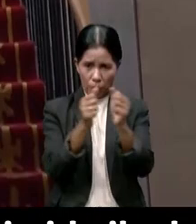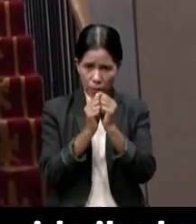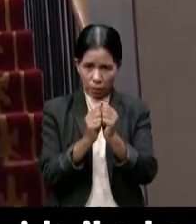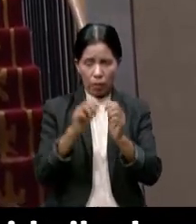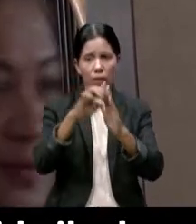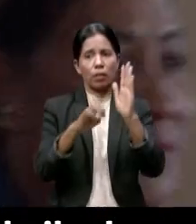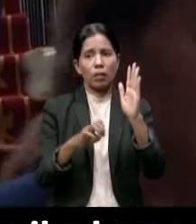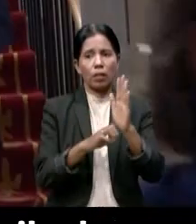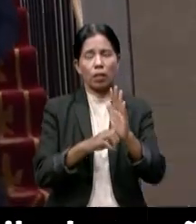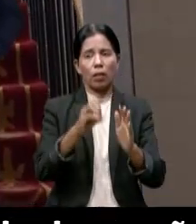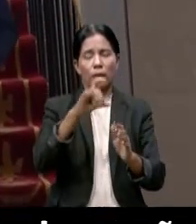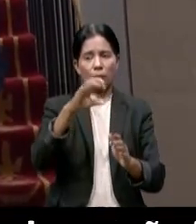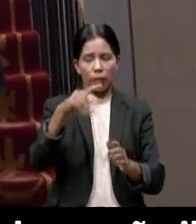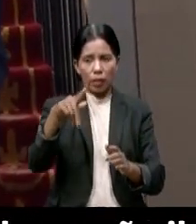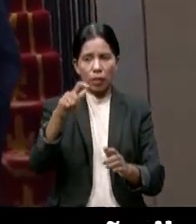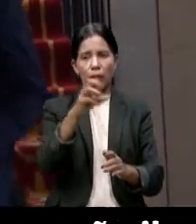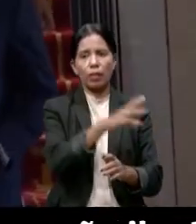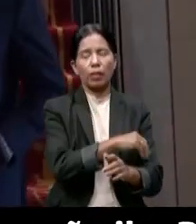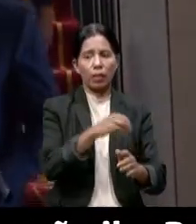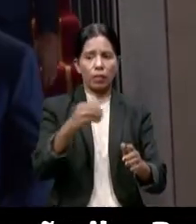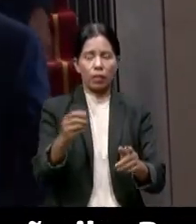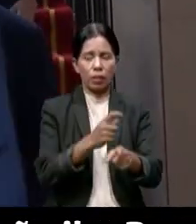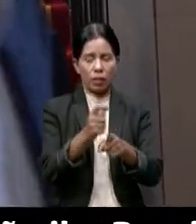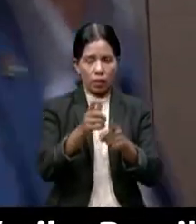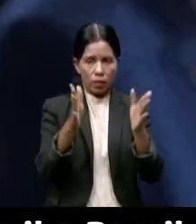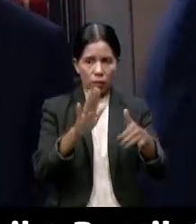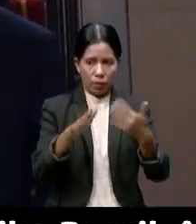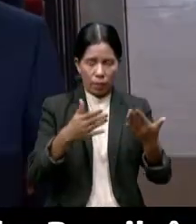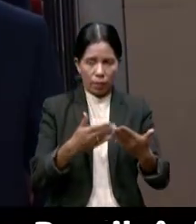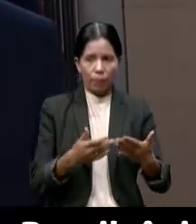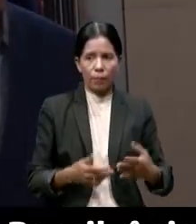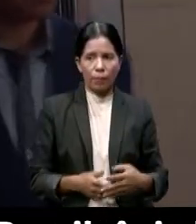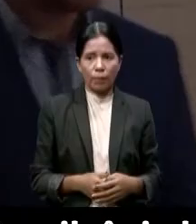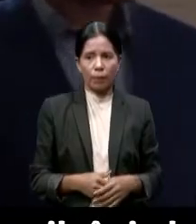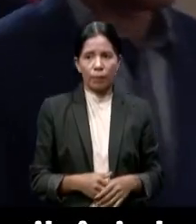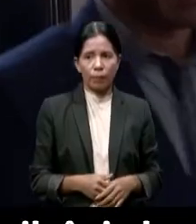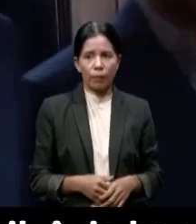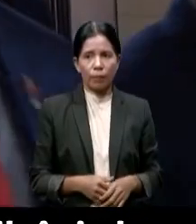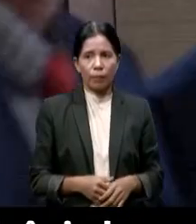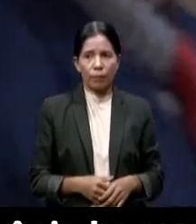estrutura Comitê Olímpico Nacional Timor-Leste no treinador Sira. David Gonçalves, GMN.